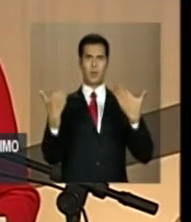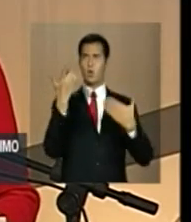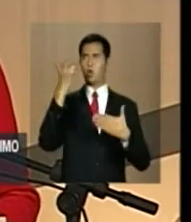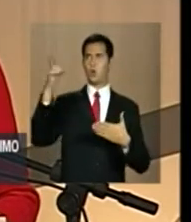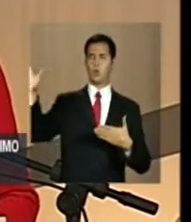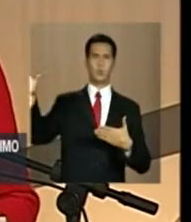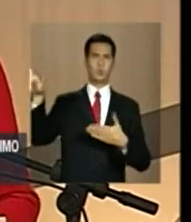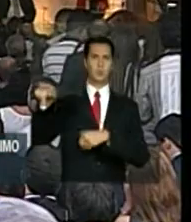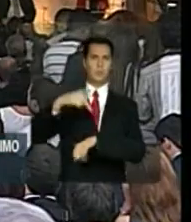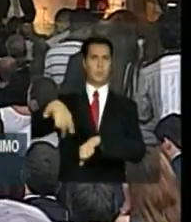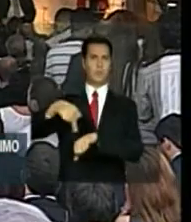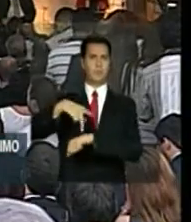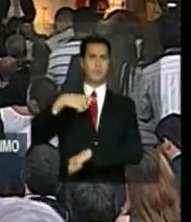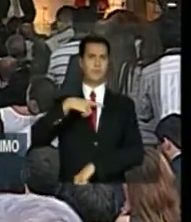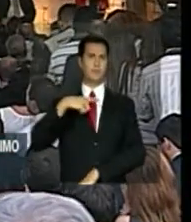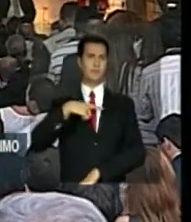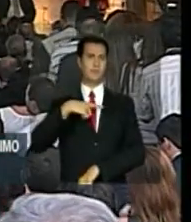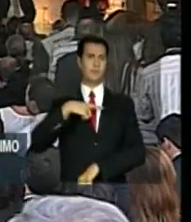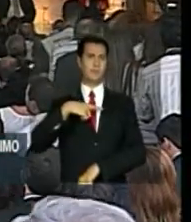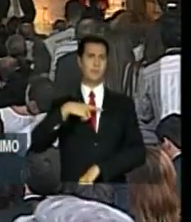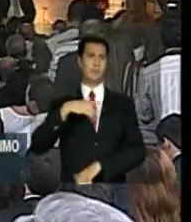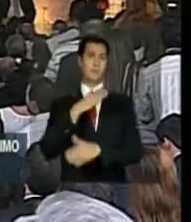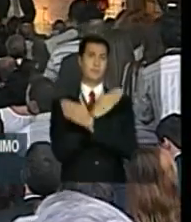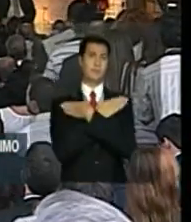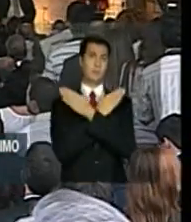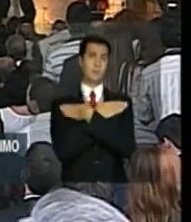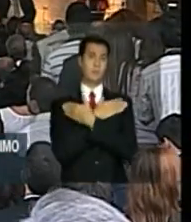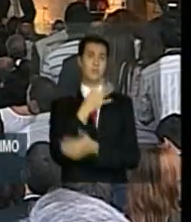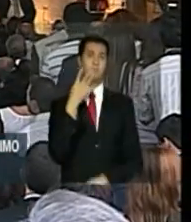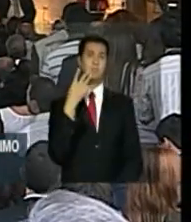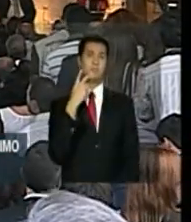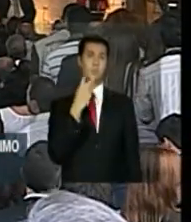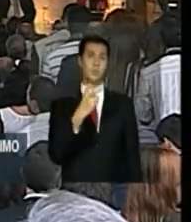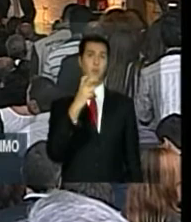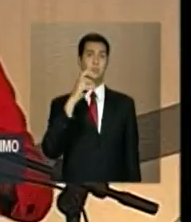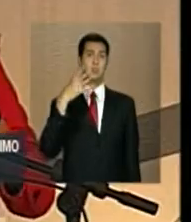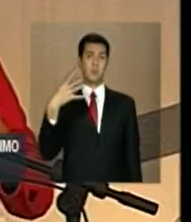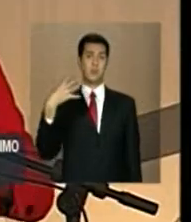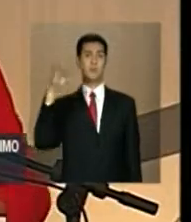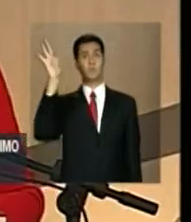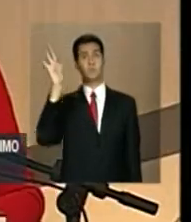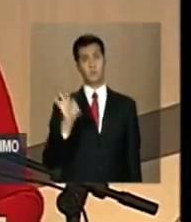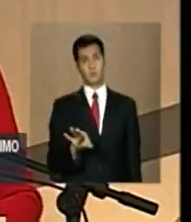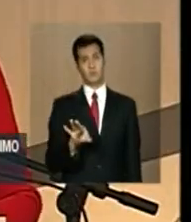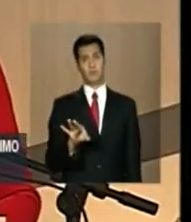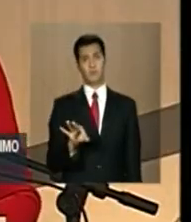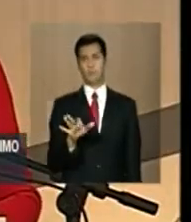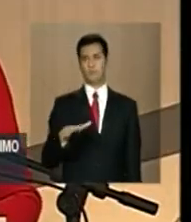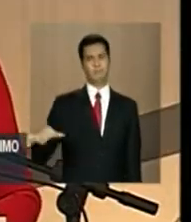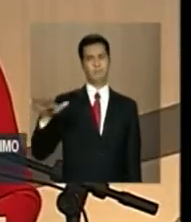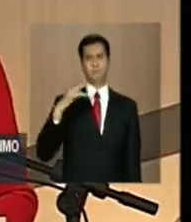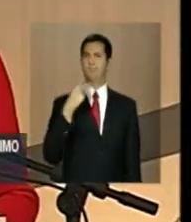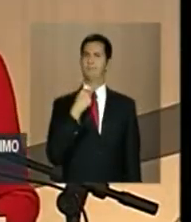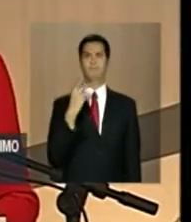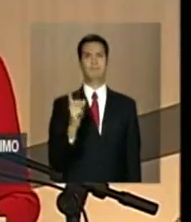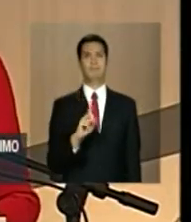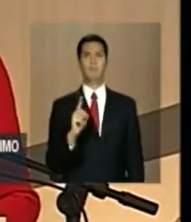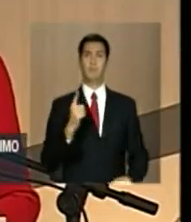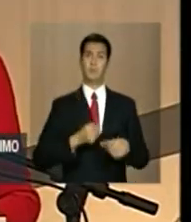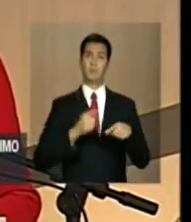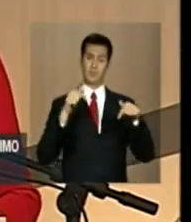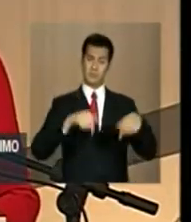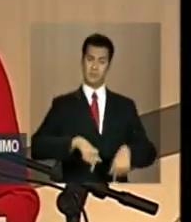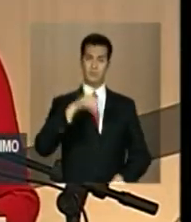de 54% na faixa jovem, porque nós não somos um país que